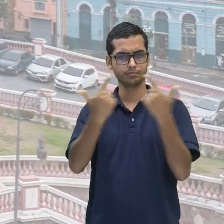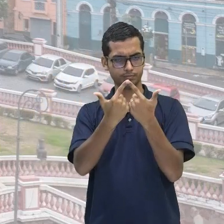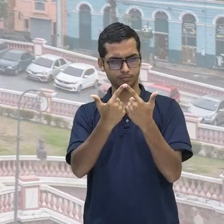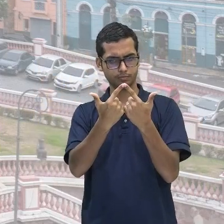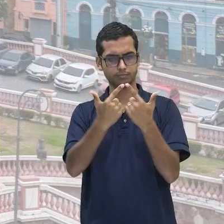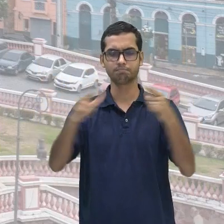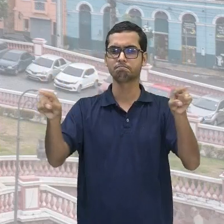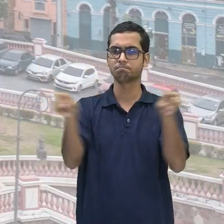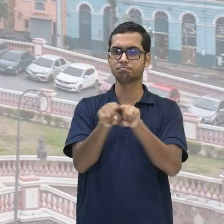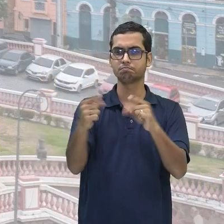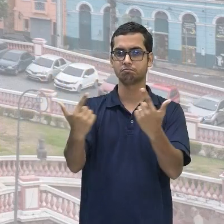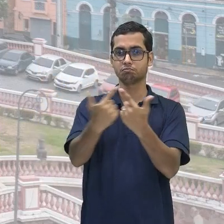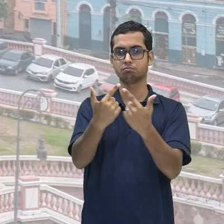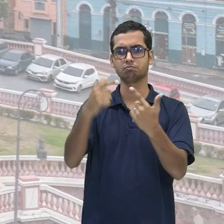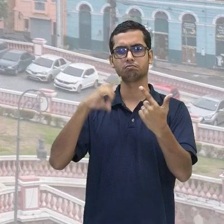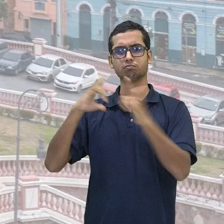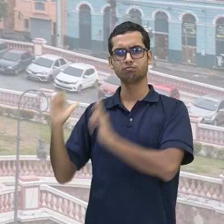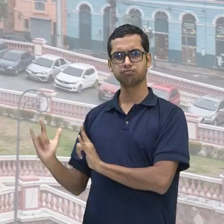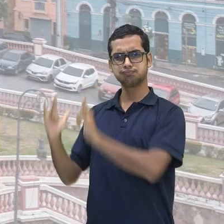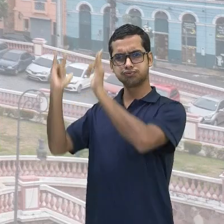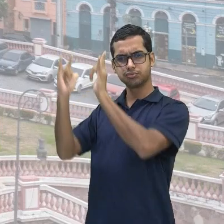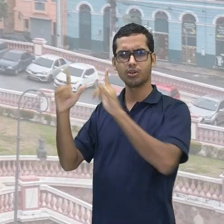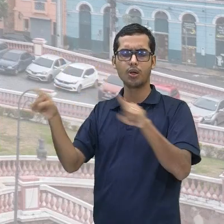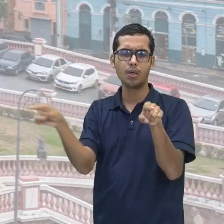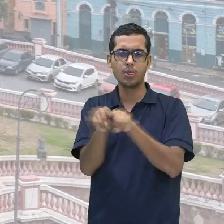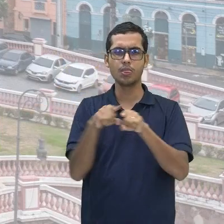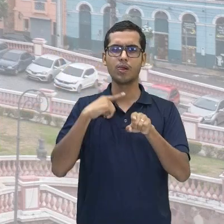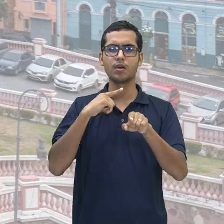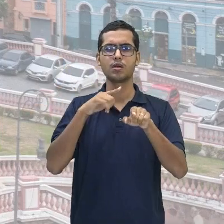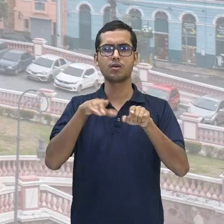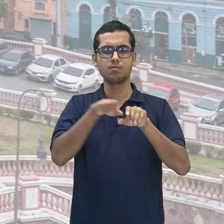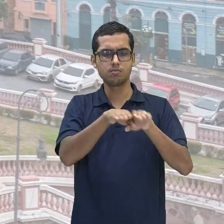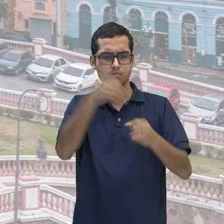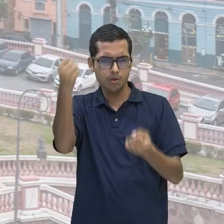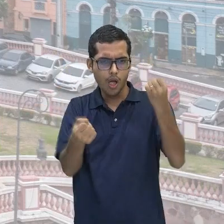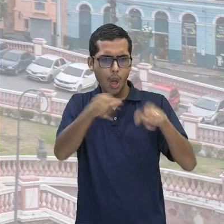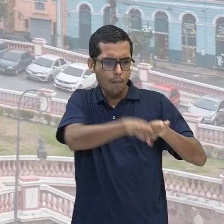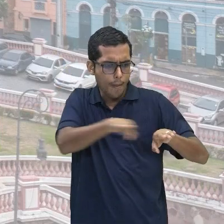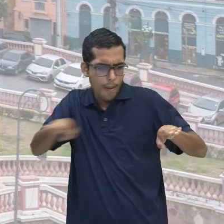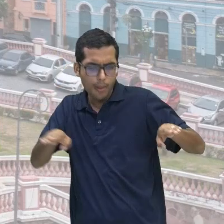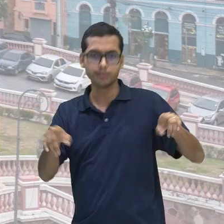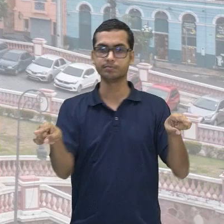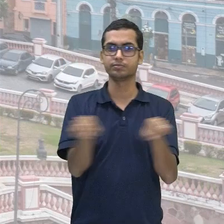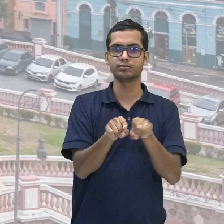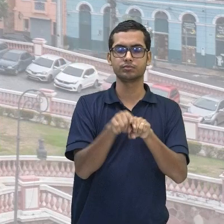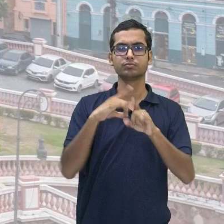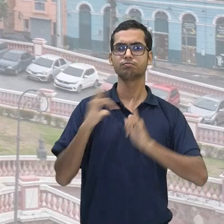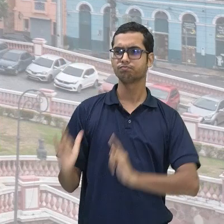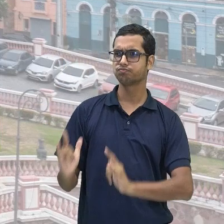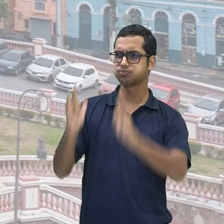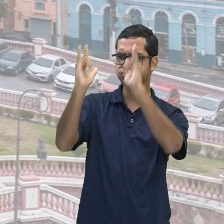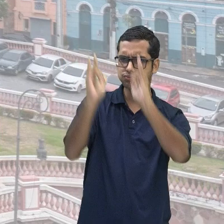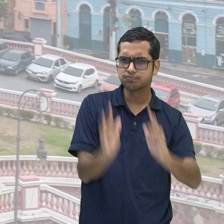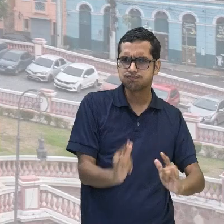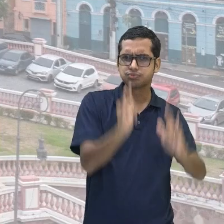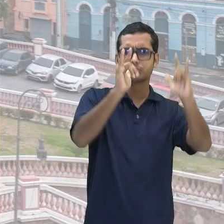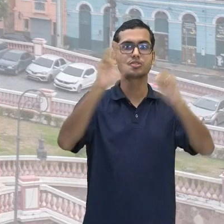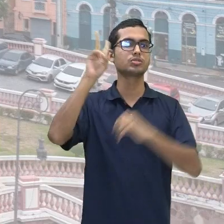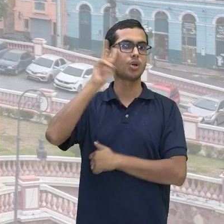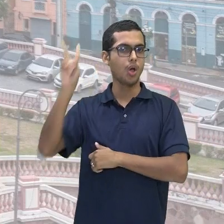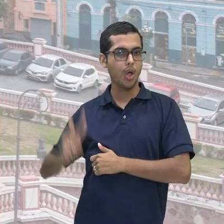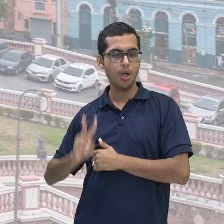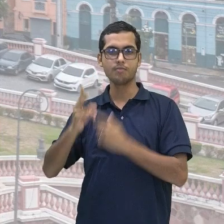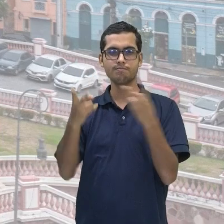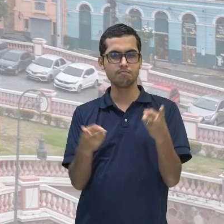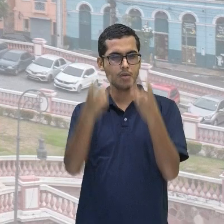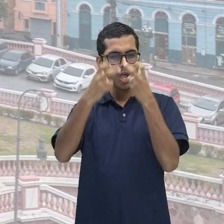ao fundo, há carros ali, há outros prédios históricos ao fundo da imagem, mas notem o